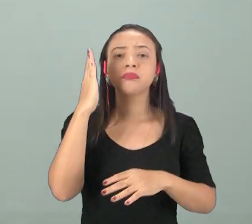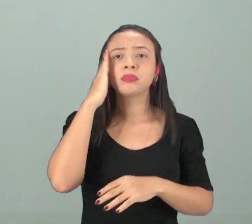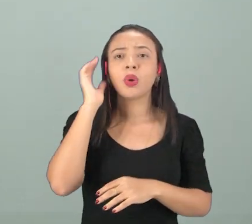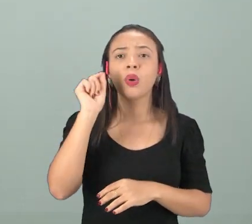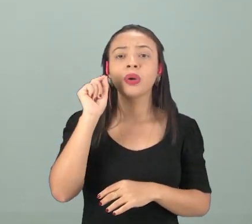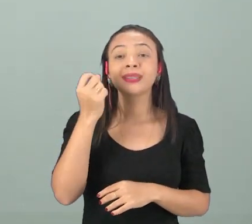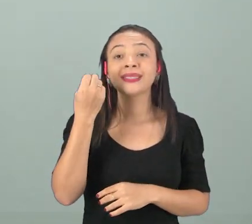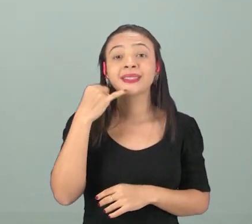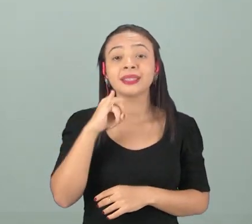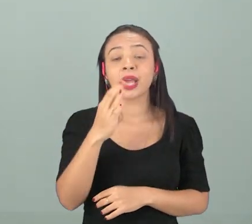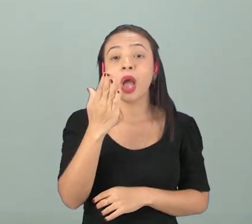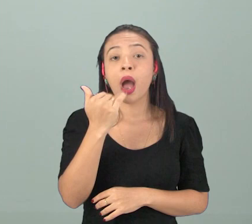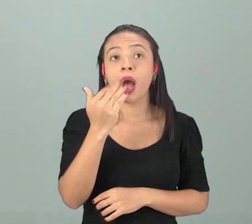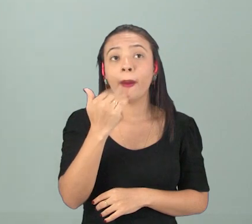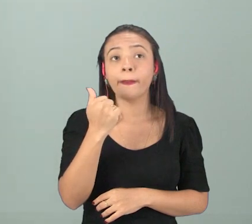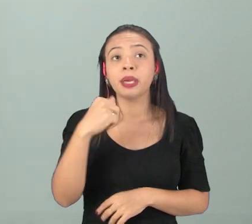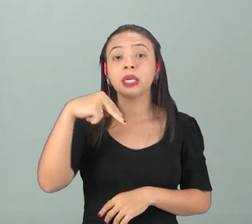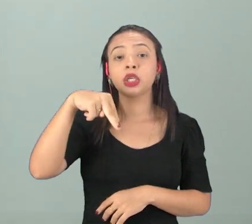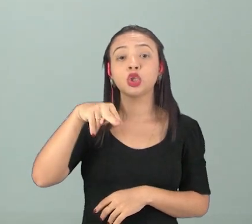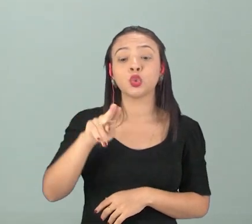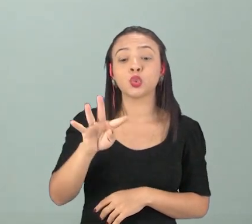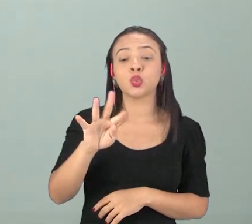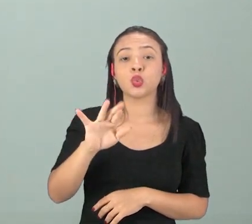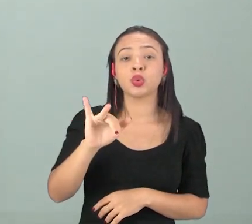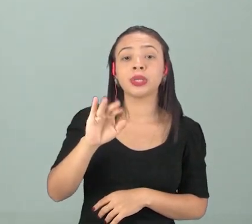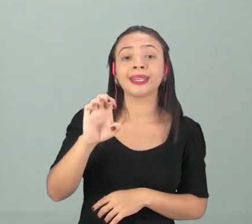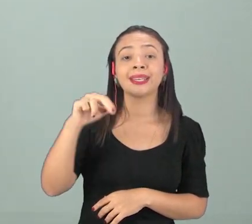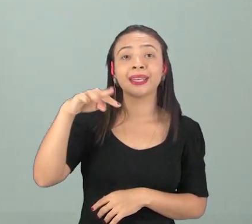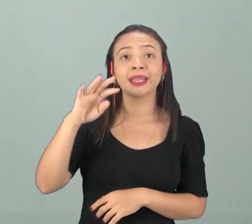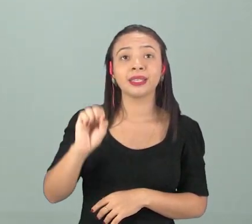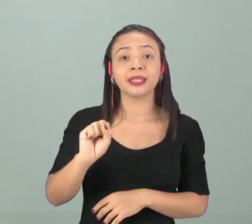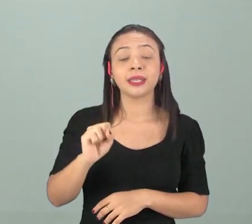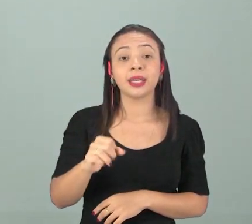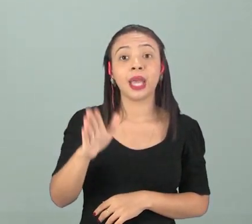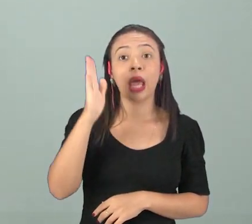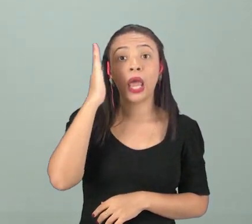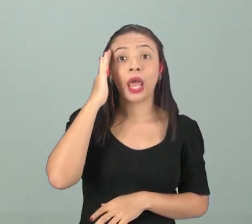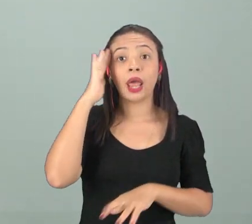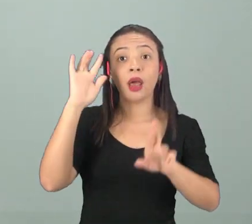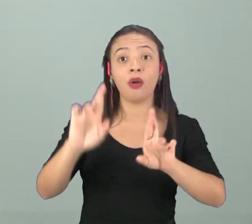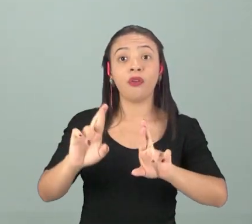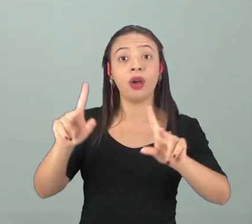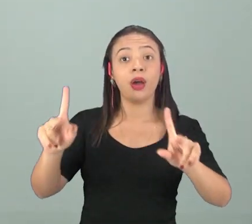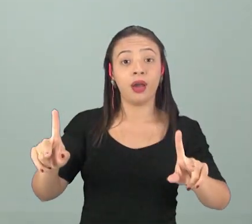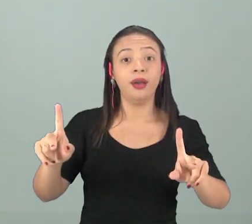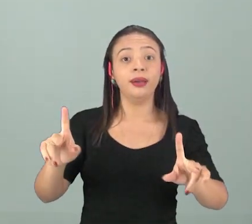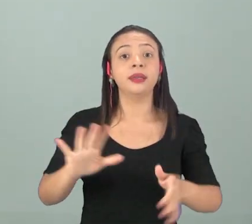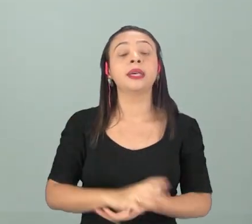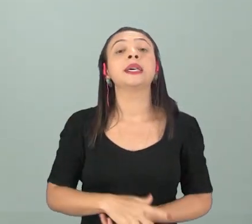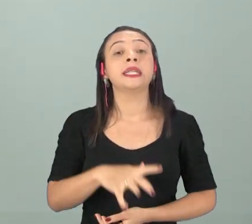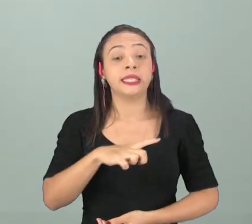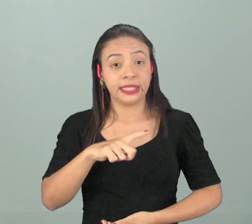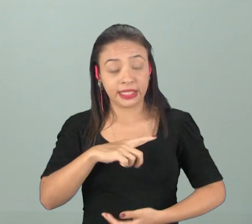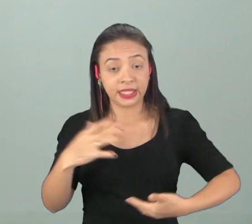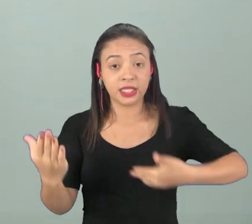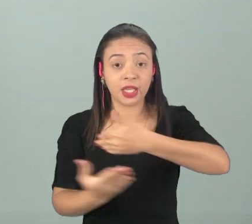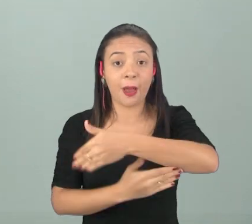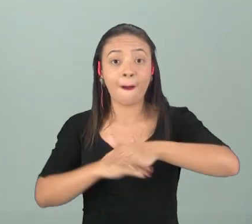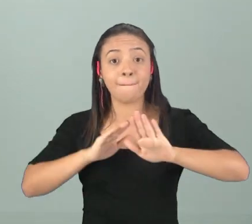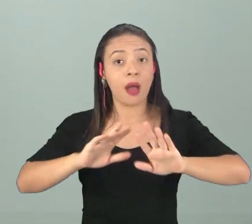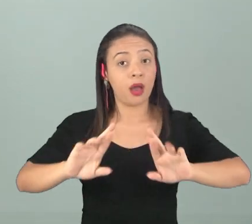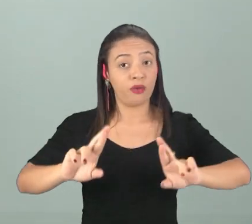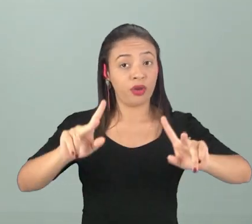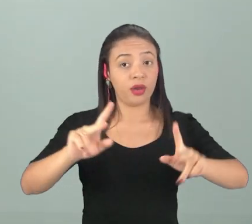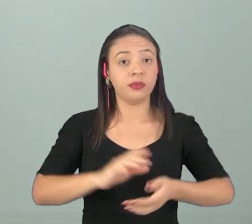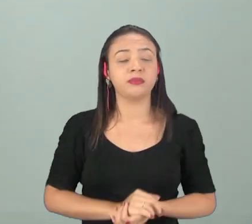a gente saber? Que quando a gente fala de alimentos e nutrientes, a gente precisa ter bem claro que são coisas distintas. São relacionadas,